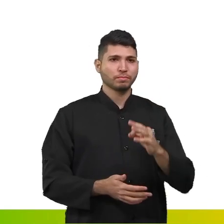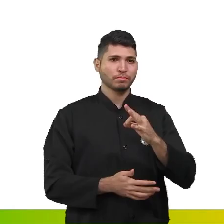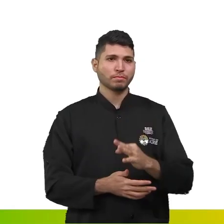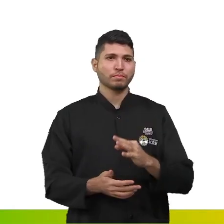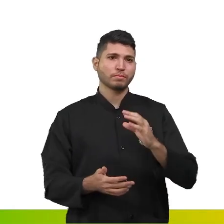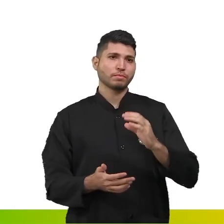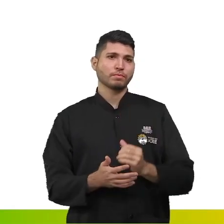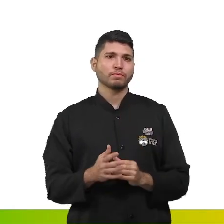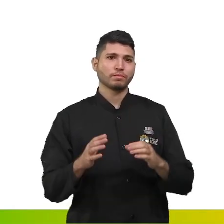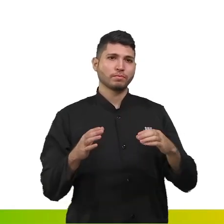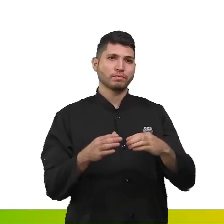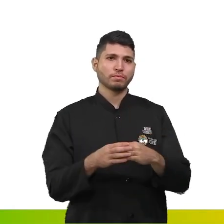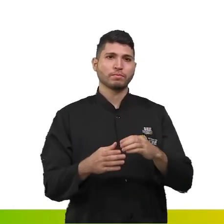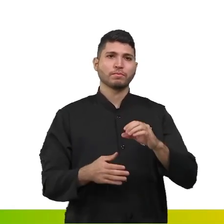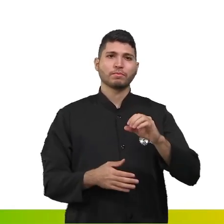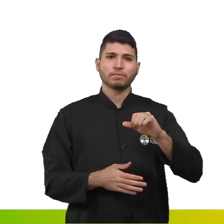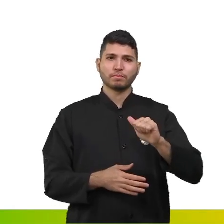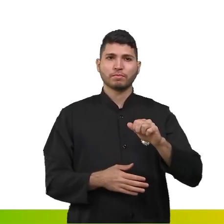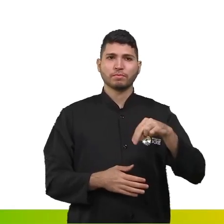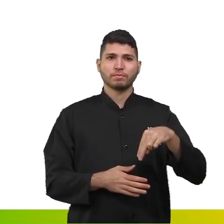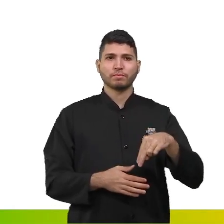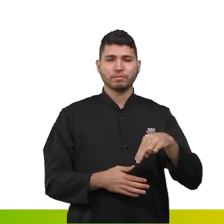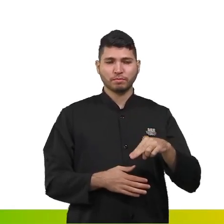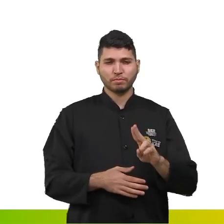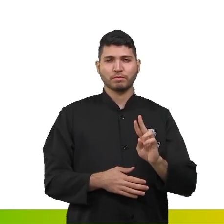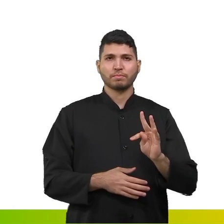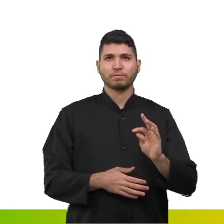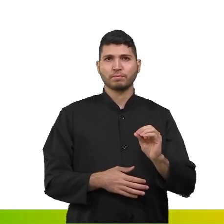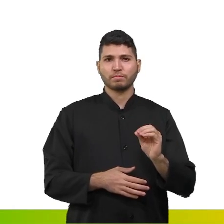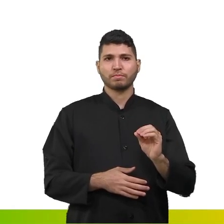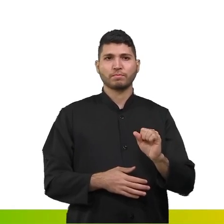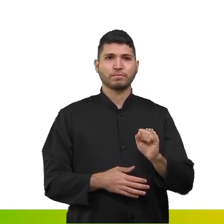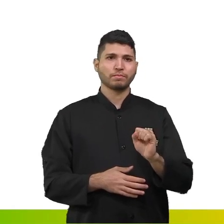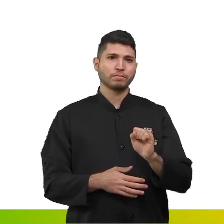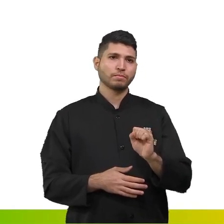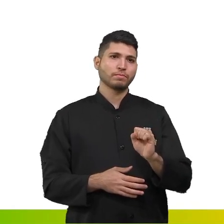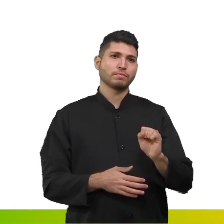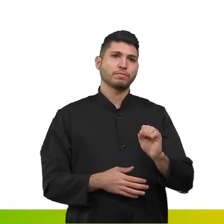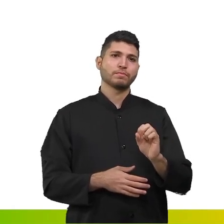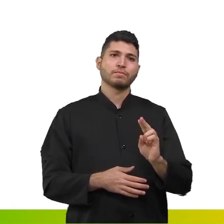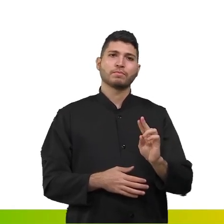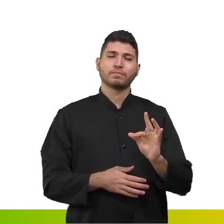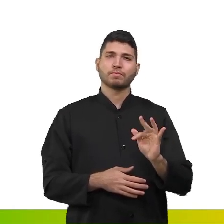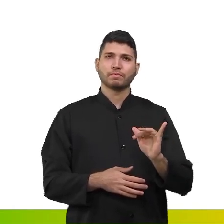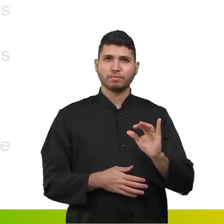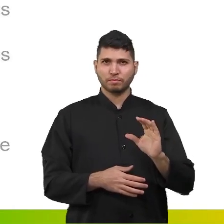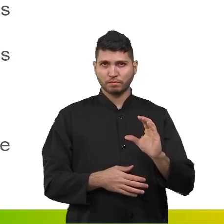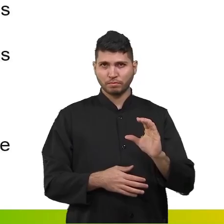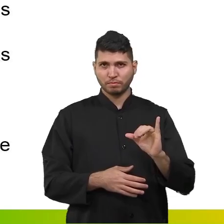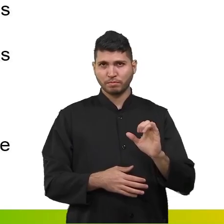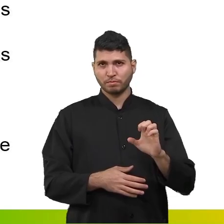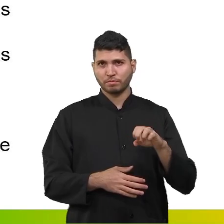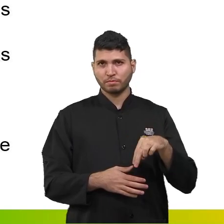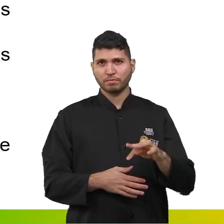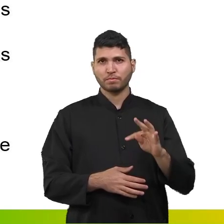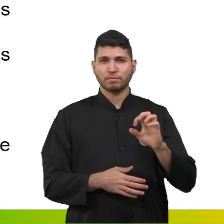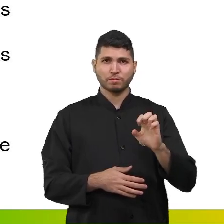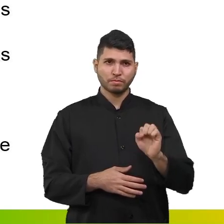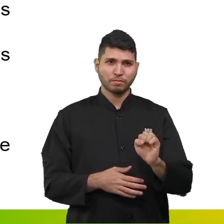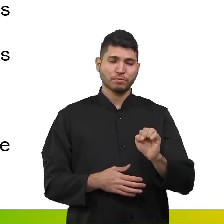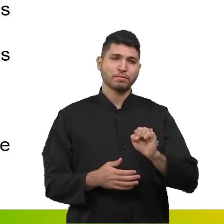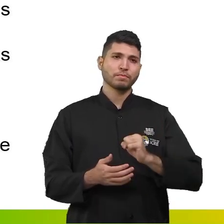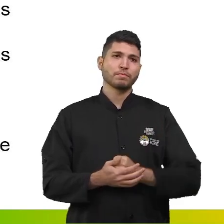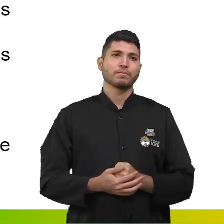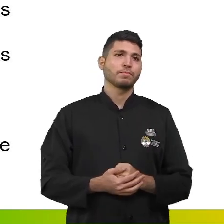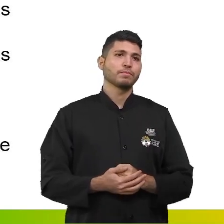correto. Comunidades autossuficientes de fugitivos e outros grupos marginalizados. Mais uma questão, para encerrar.